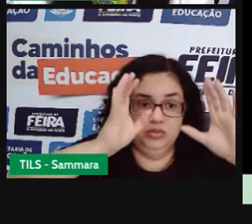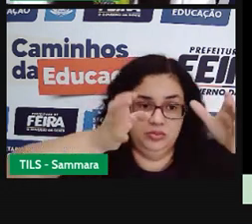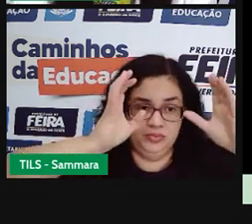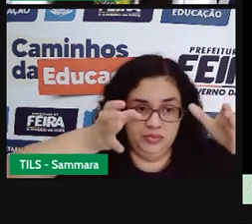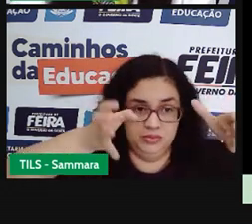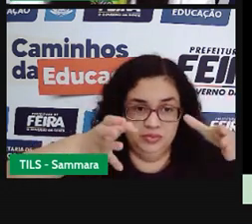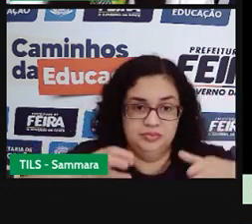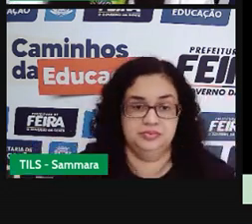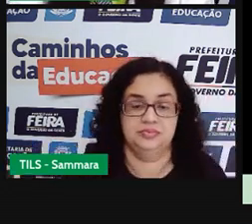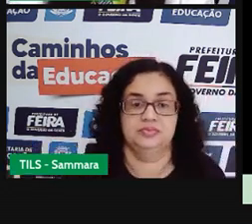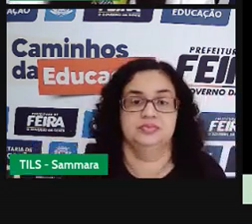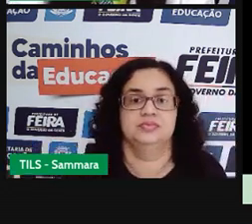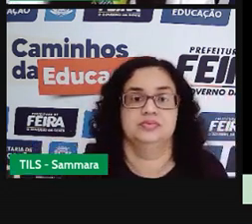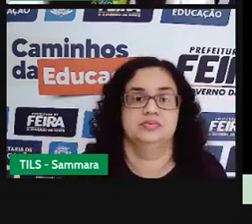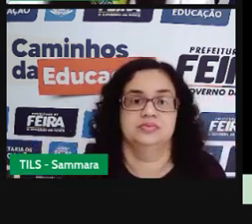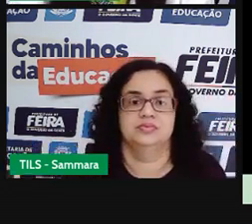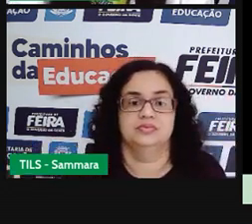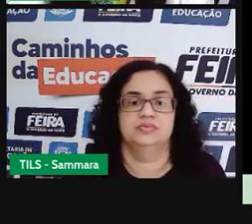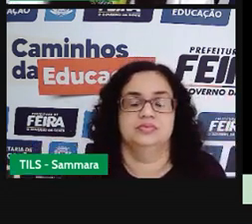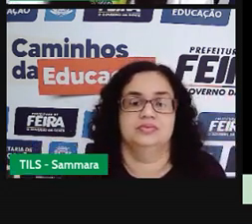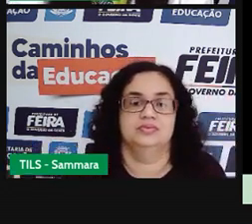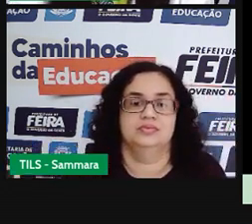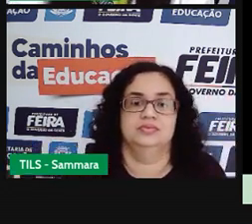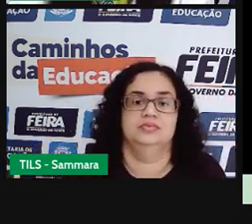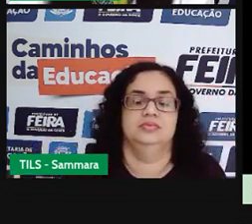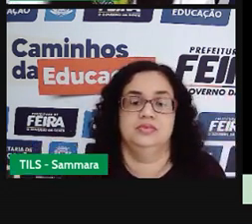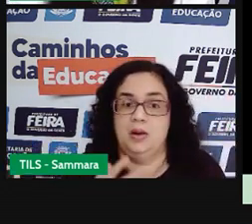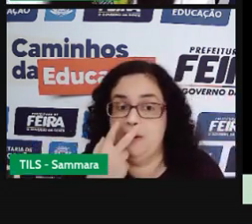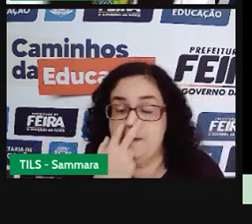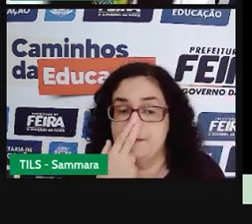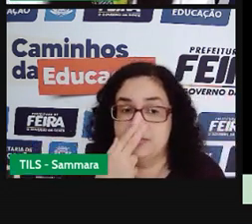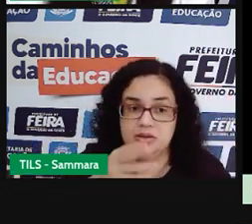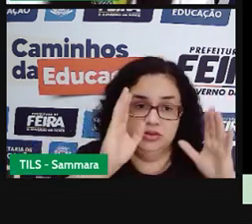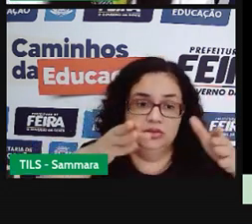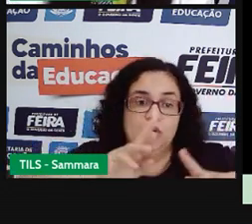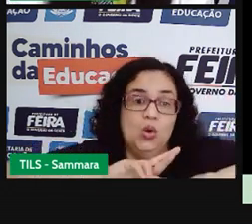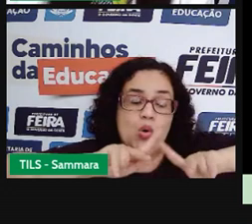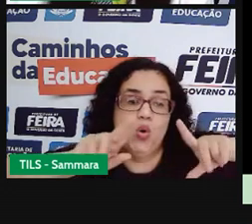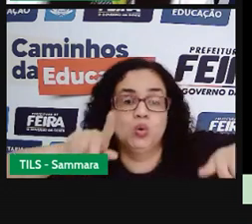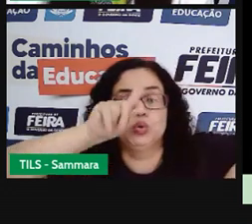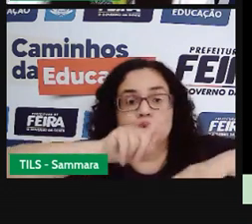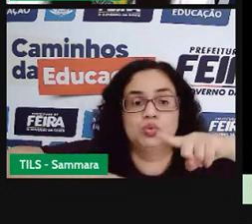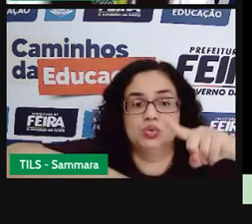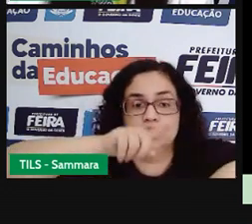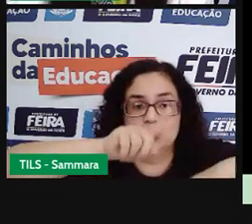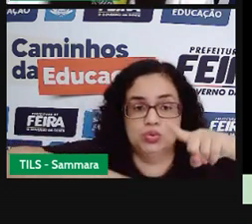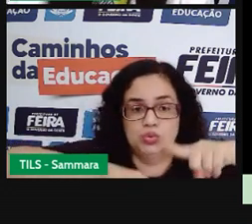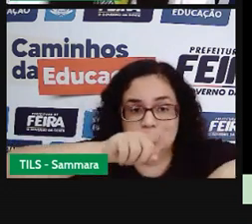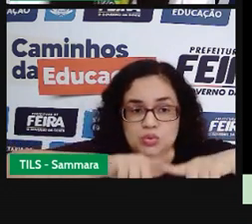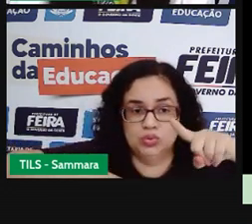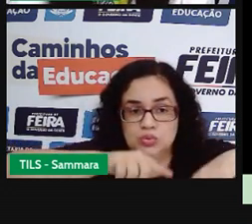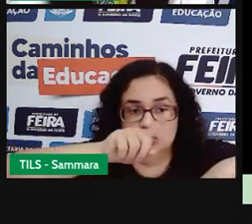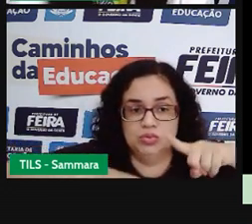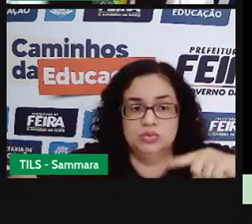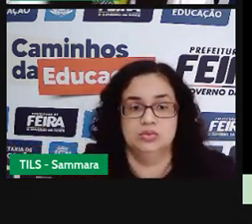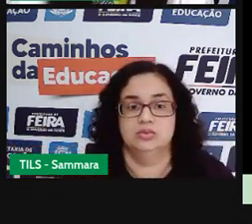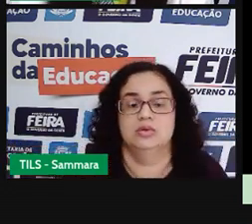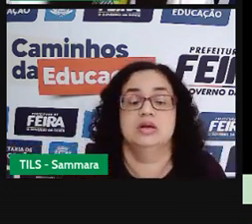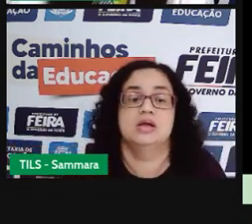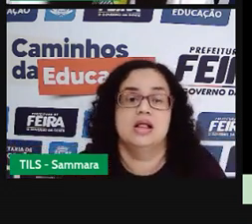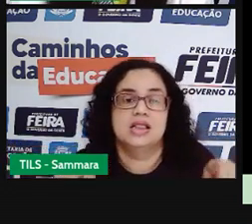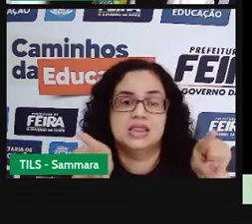objetos do nosso dia a dia e também a gente chama aí de não ali